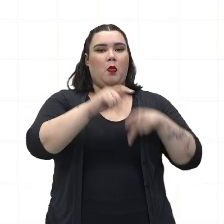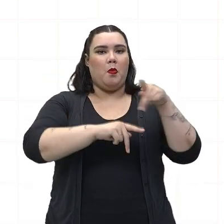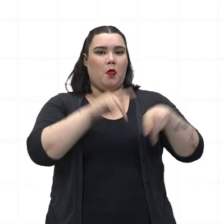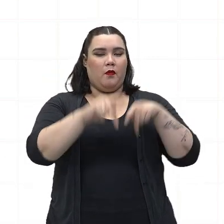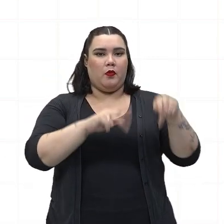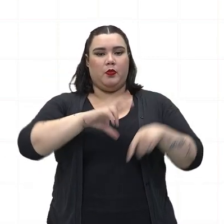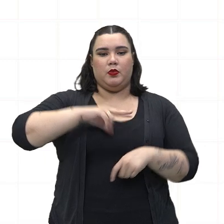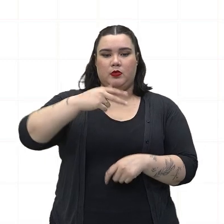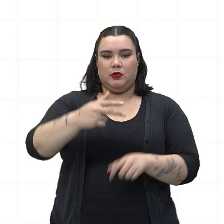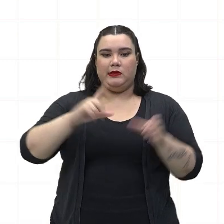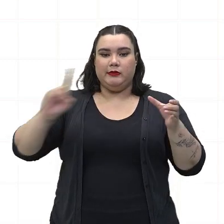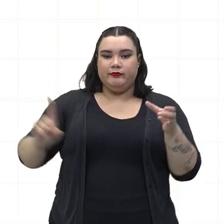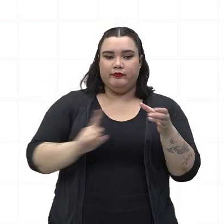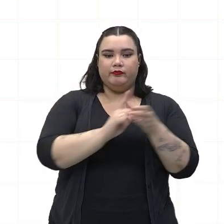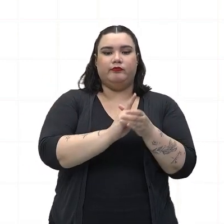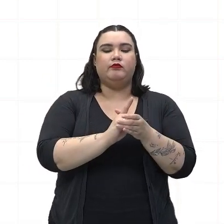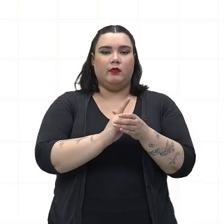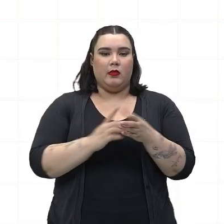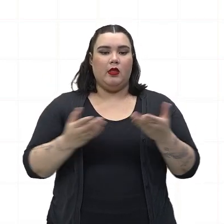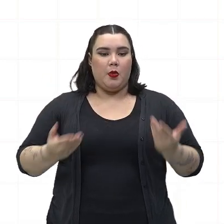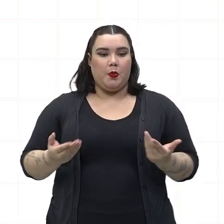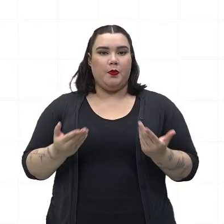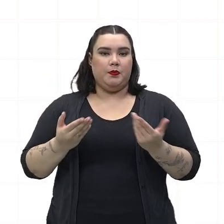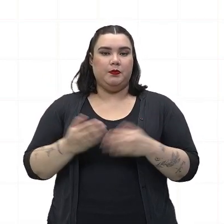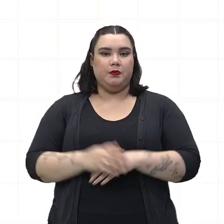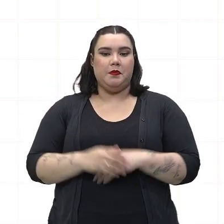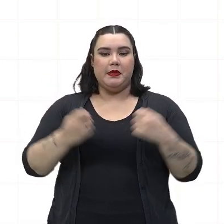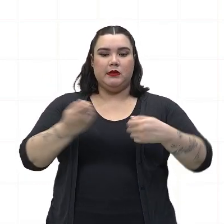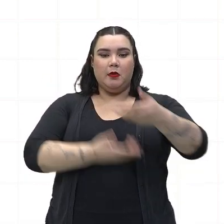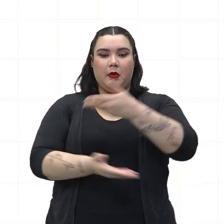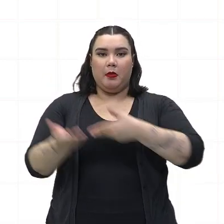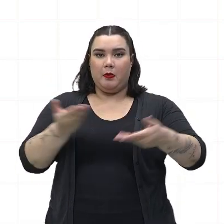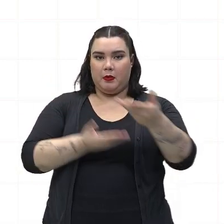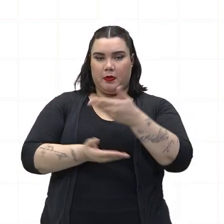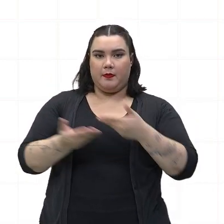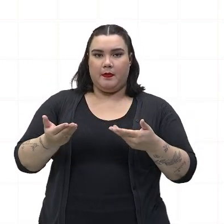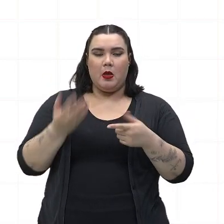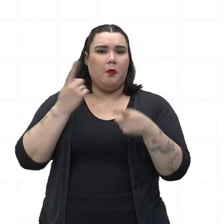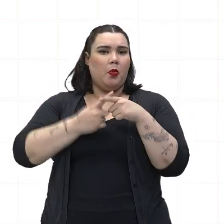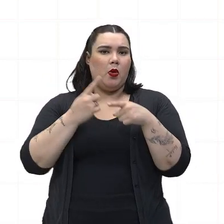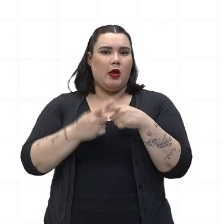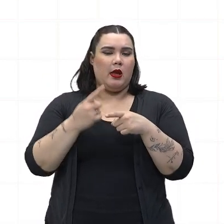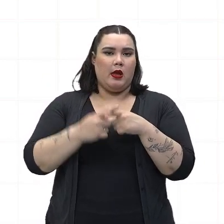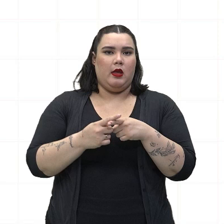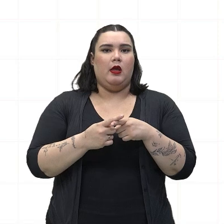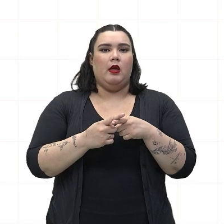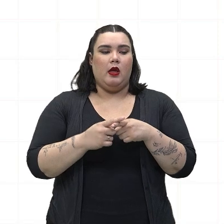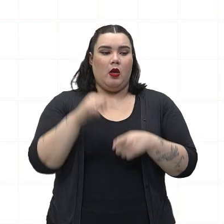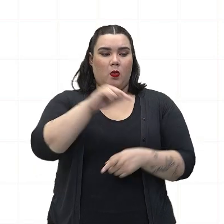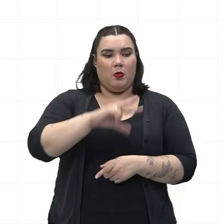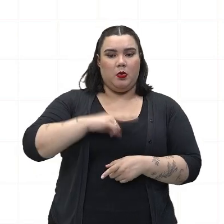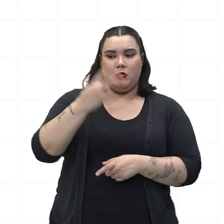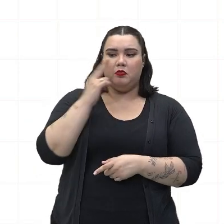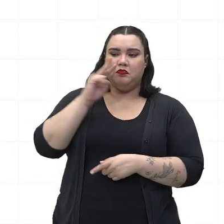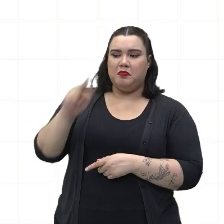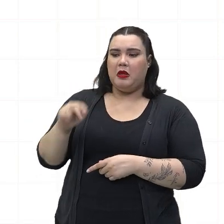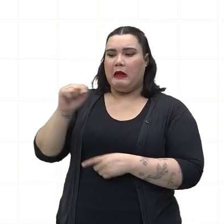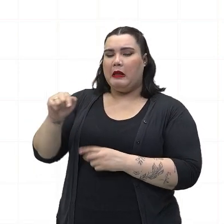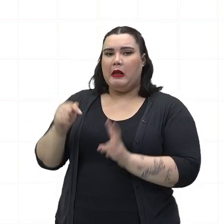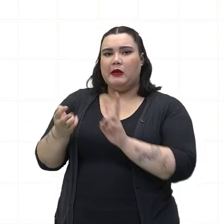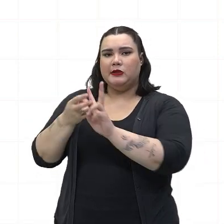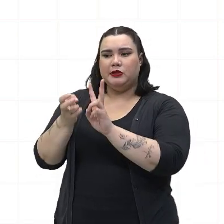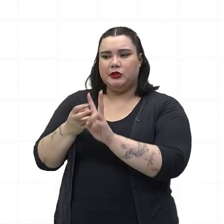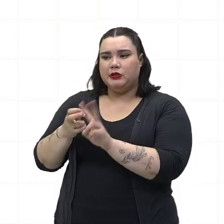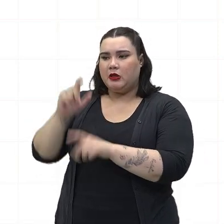e povos nativos, porque nesse momento o indígena não era visto como branco, nem muito